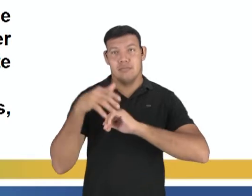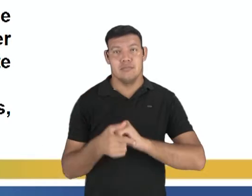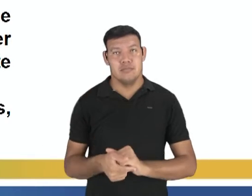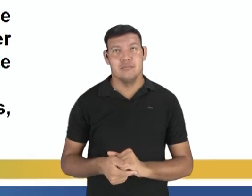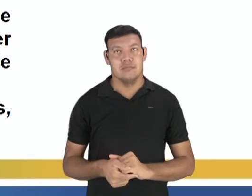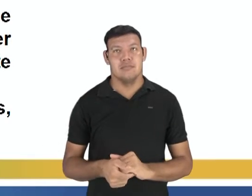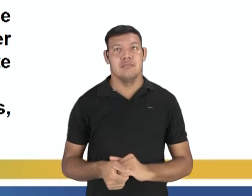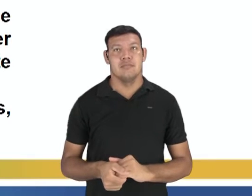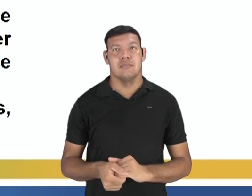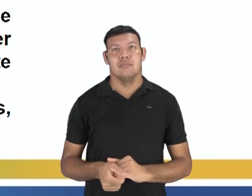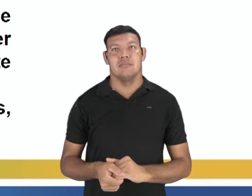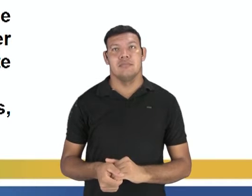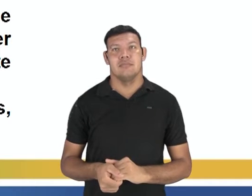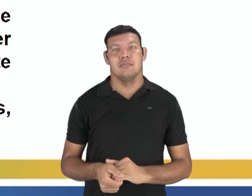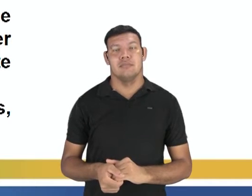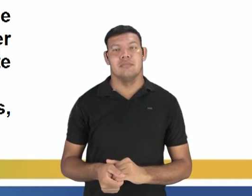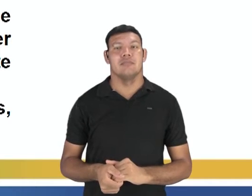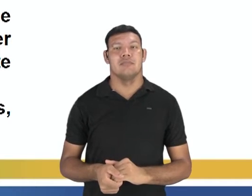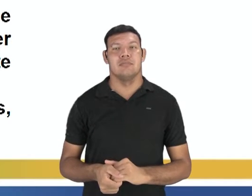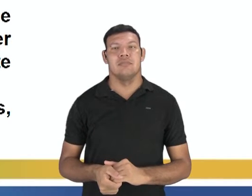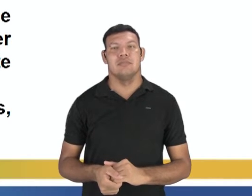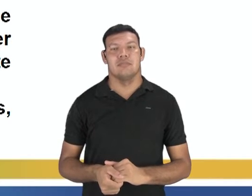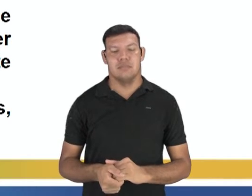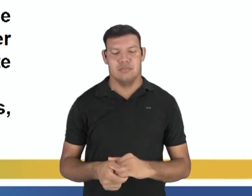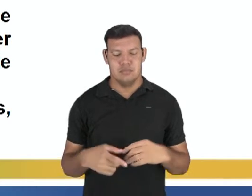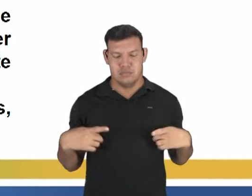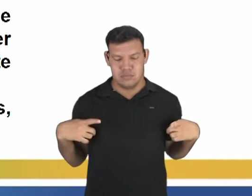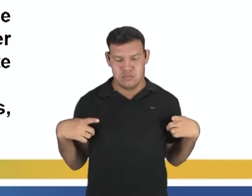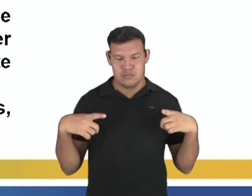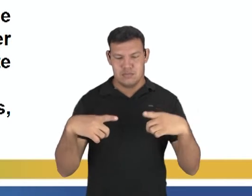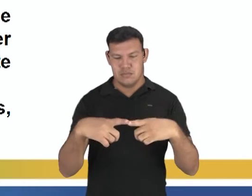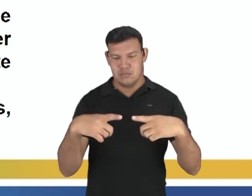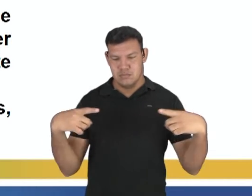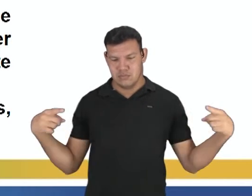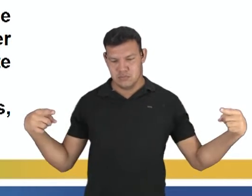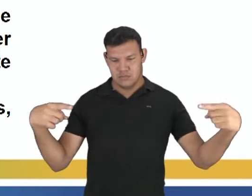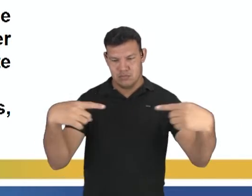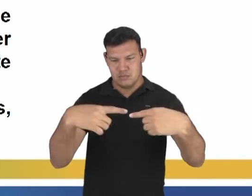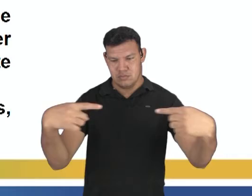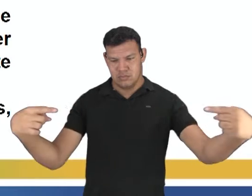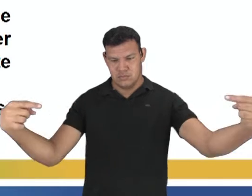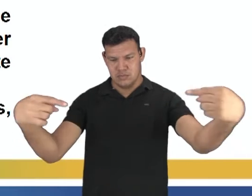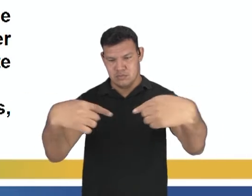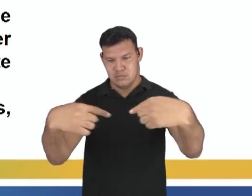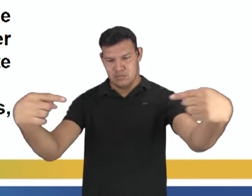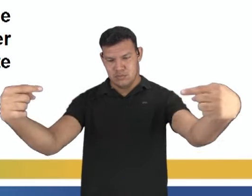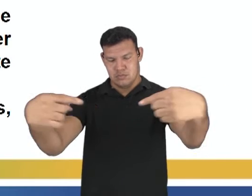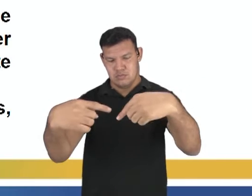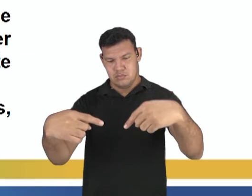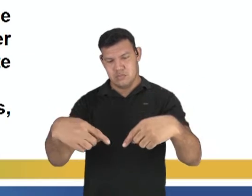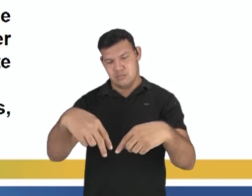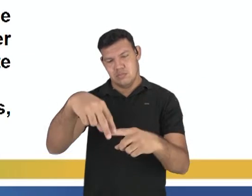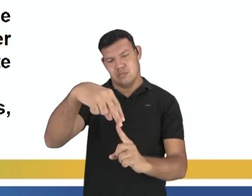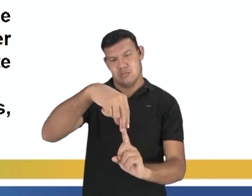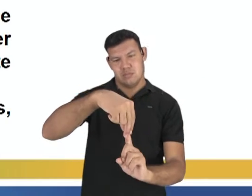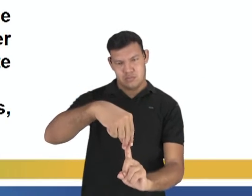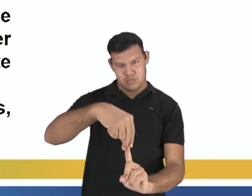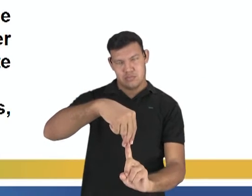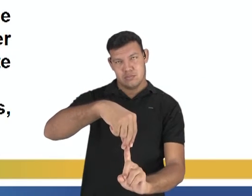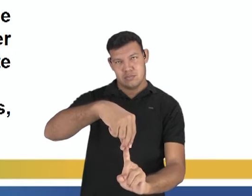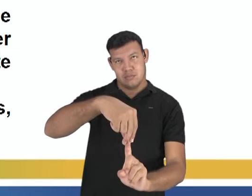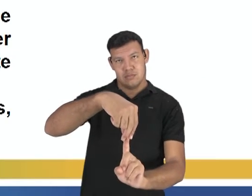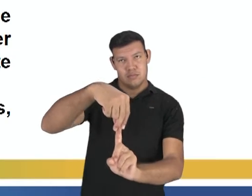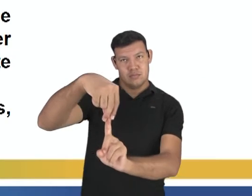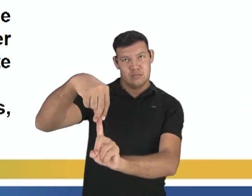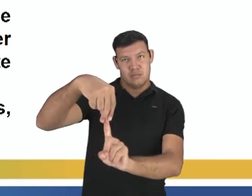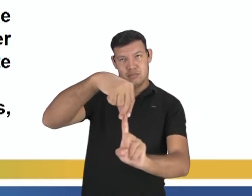As pontas dos pedaços do barbante devem ser unidas e amarradas no centro. Nessa junção